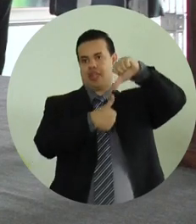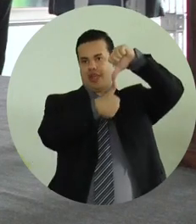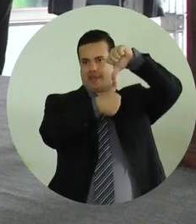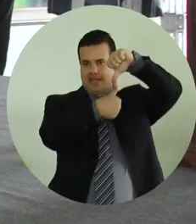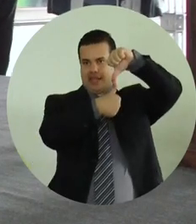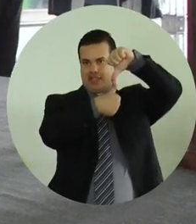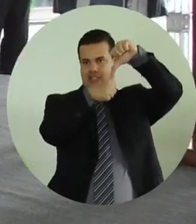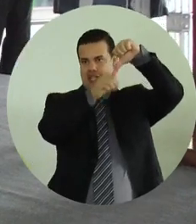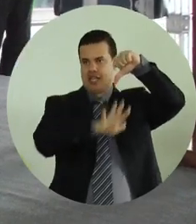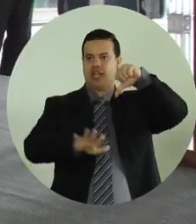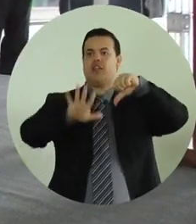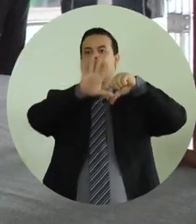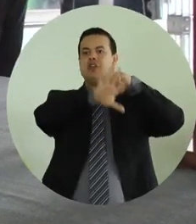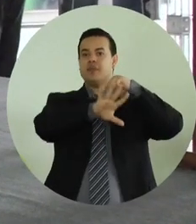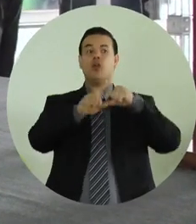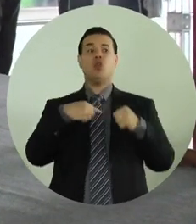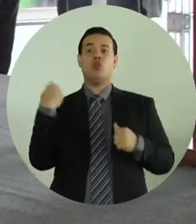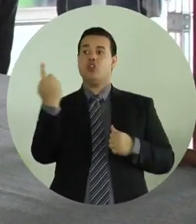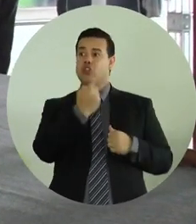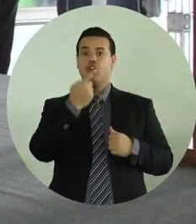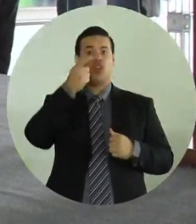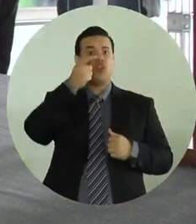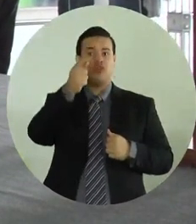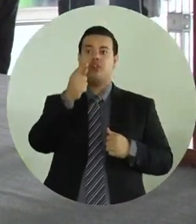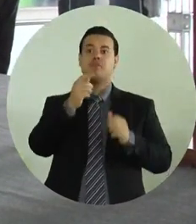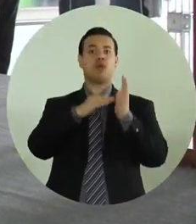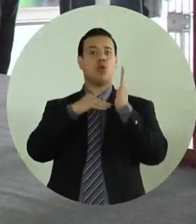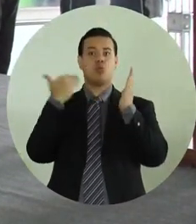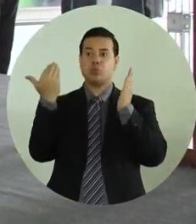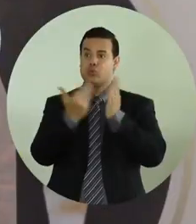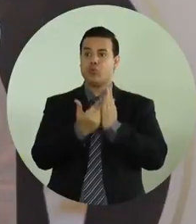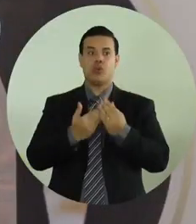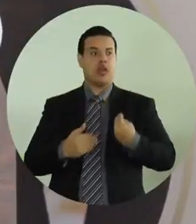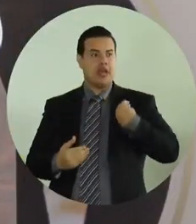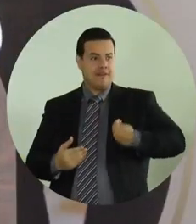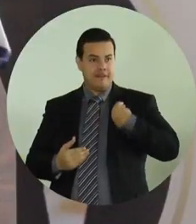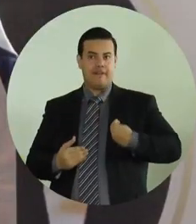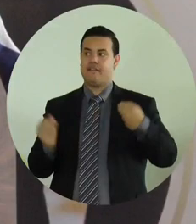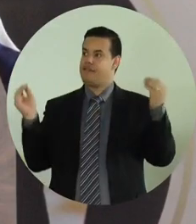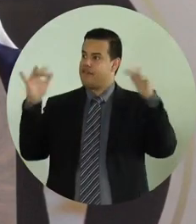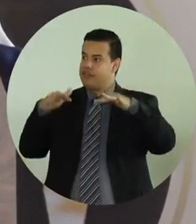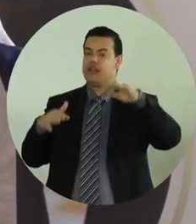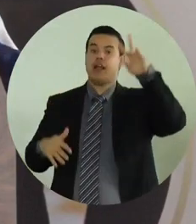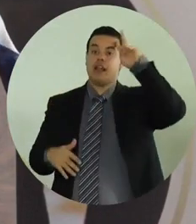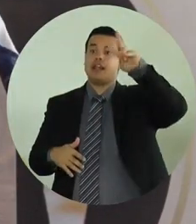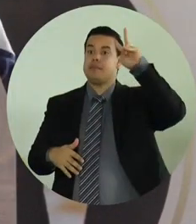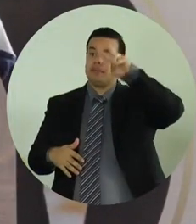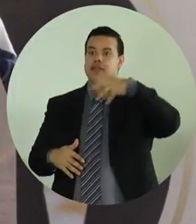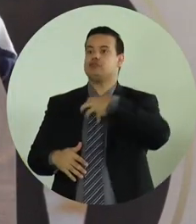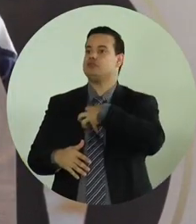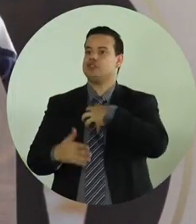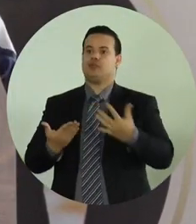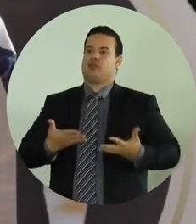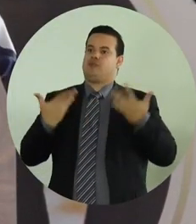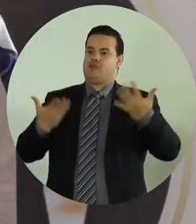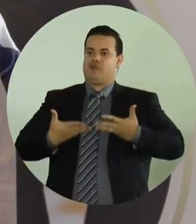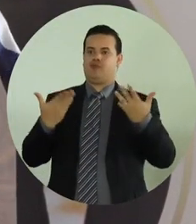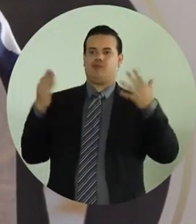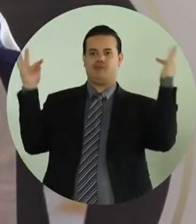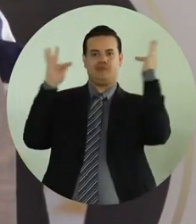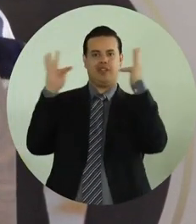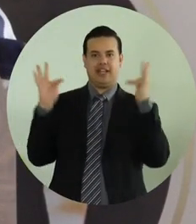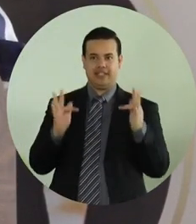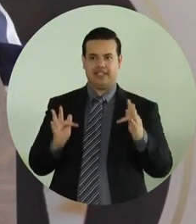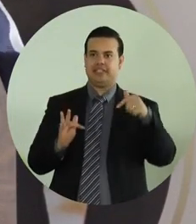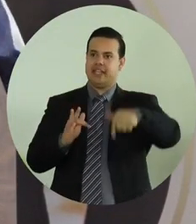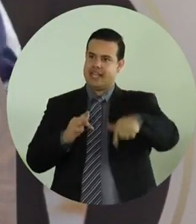Nós estamos olhando para todo o nosso corpo consular aqui presente, lembrando da alegria de ter este